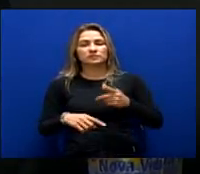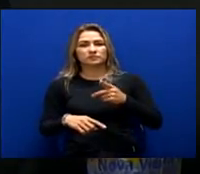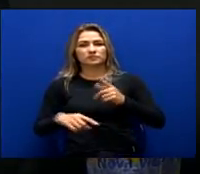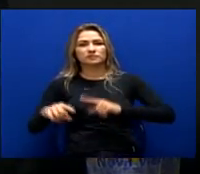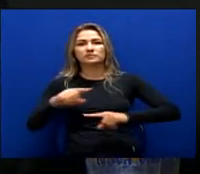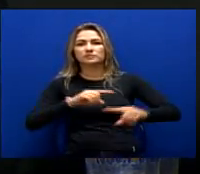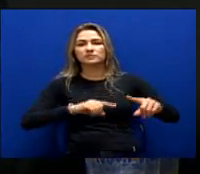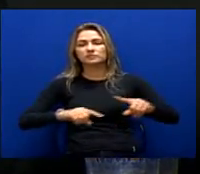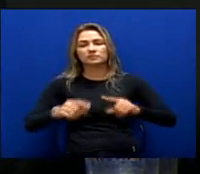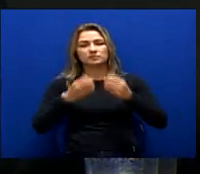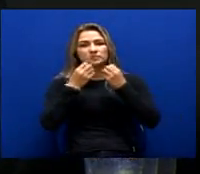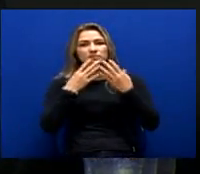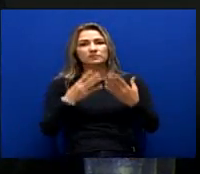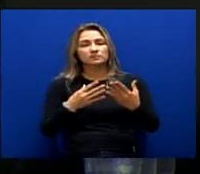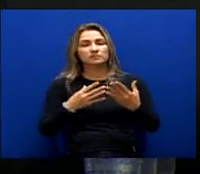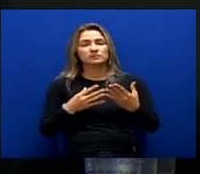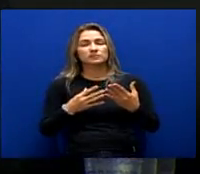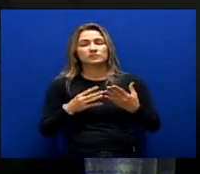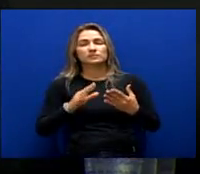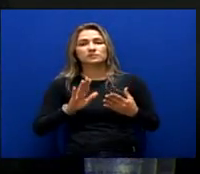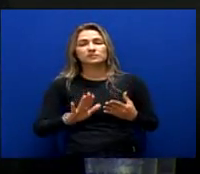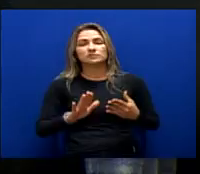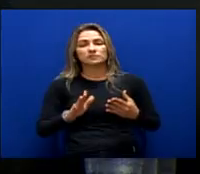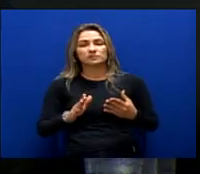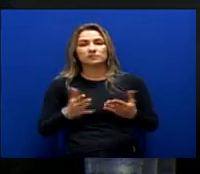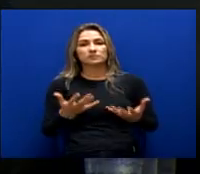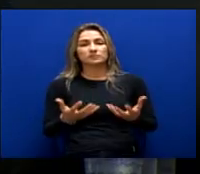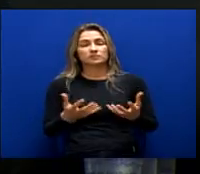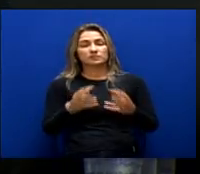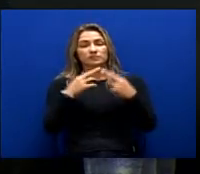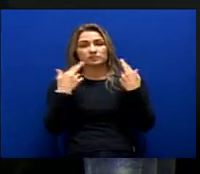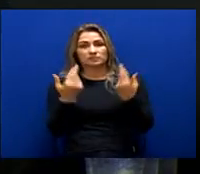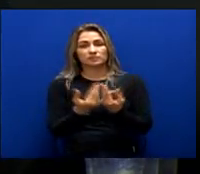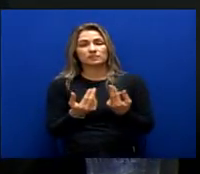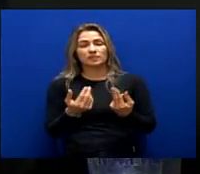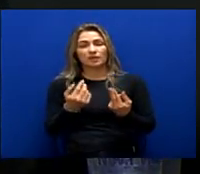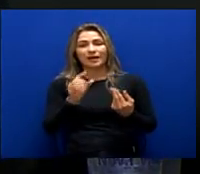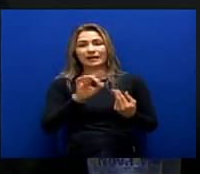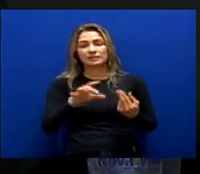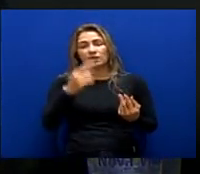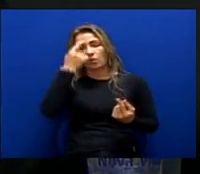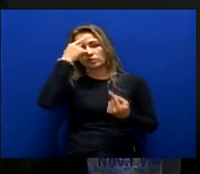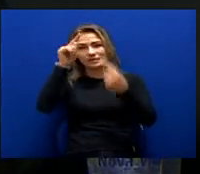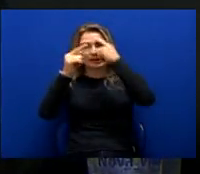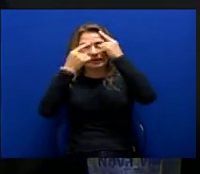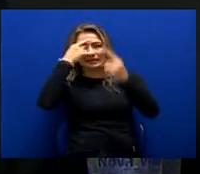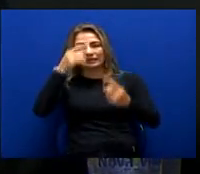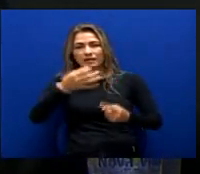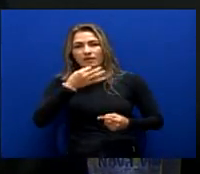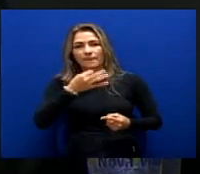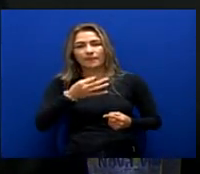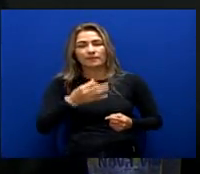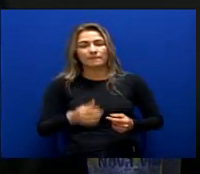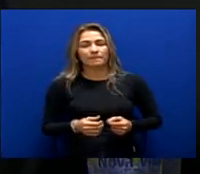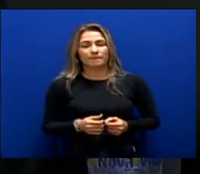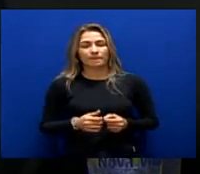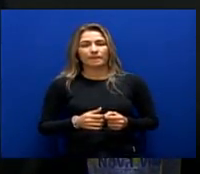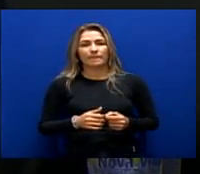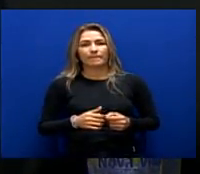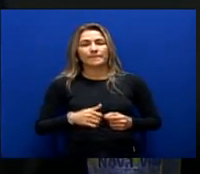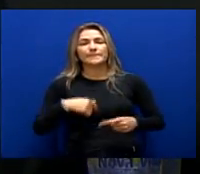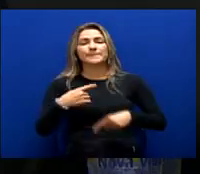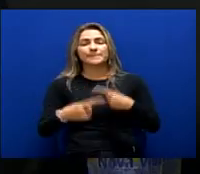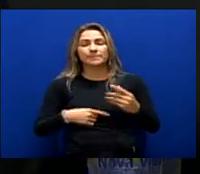aconteceu espero que a gente tenha essa reunião que ela traga idéias e como disse francisco valério ações